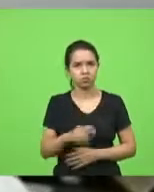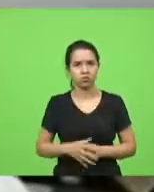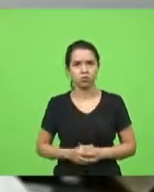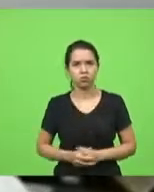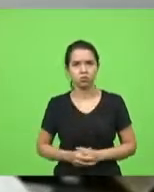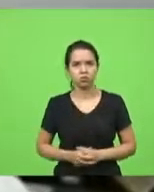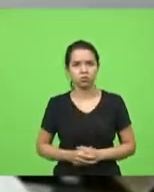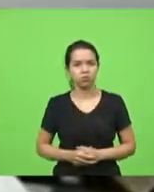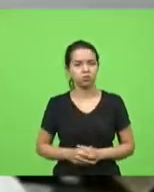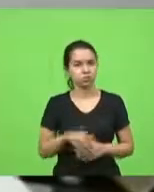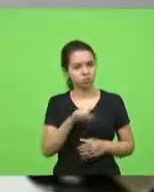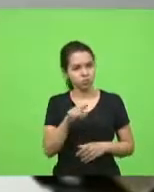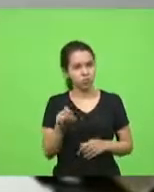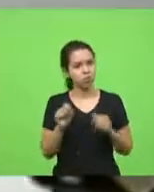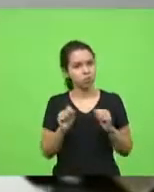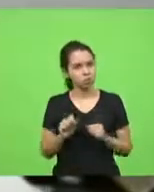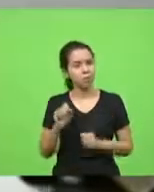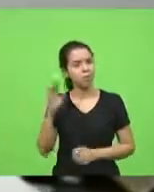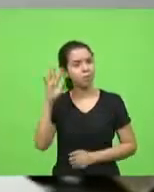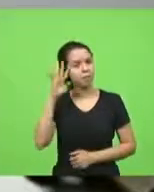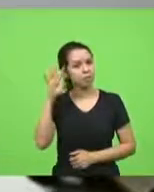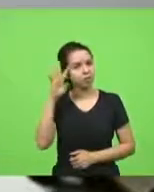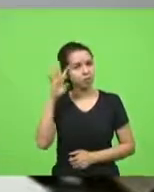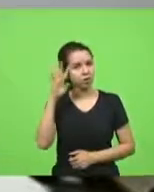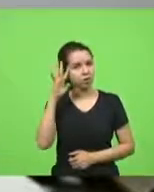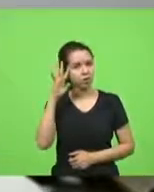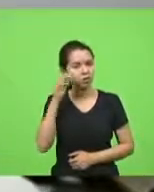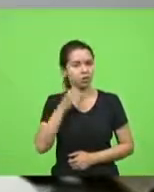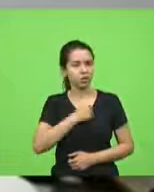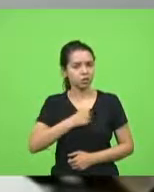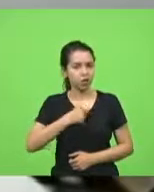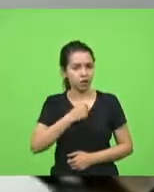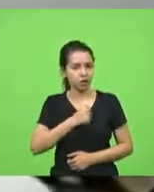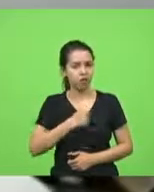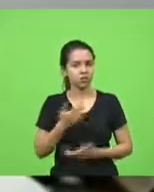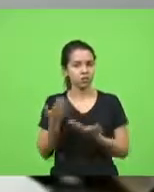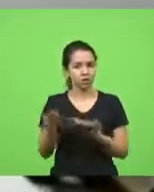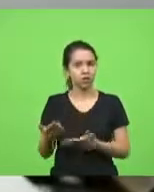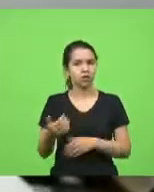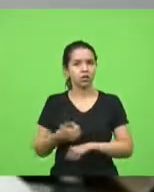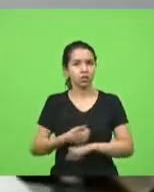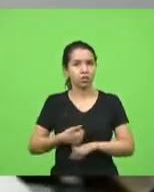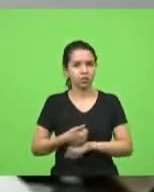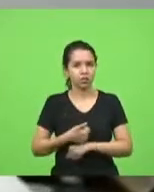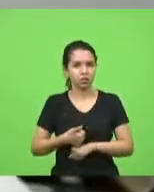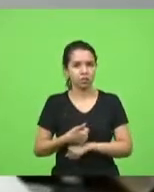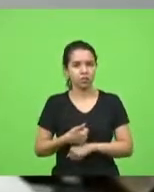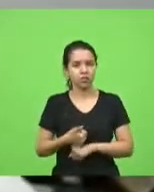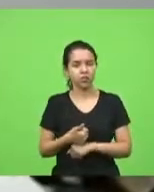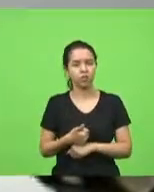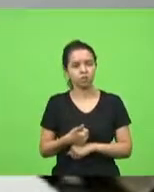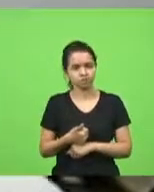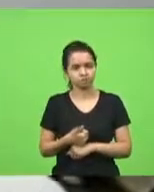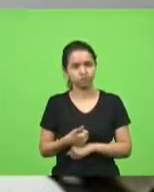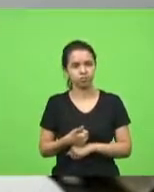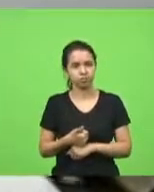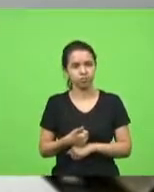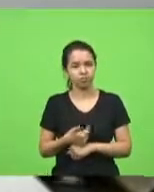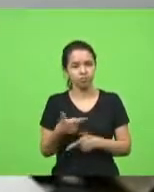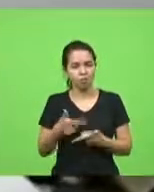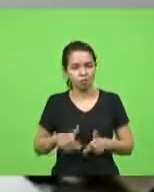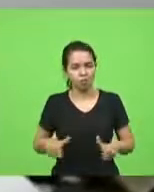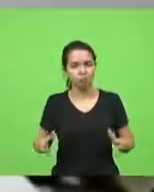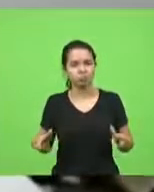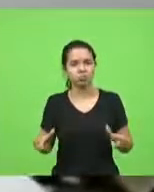podem imaginar a dor e a falta que faz um profissional desse, a lacuna que deixa, não apenas o